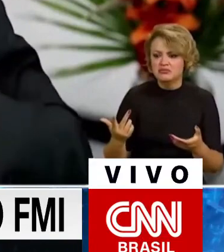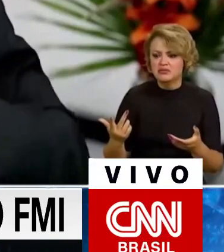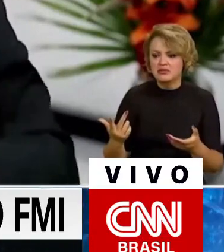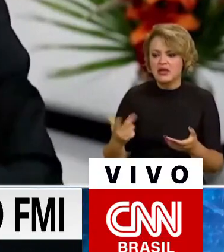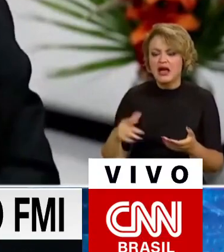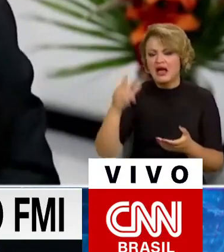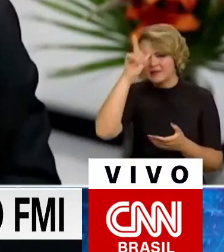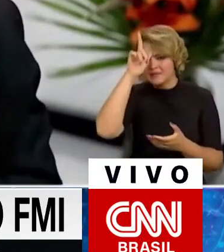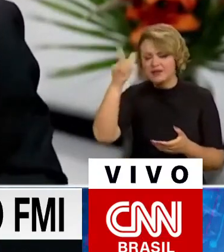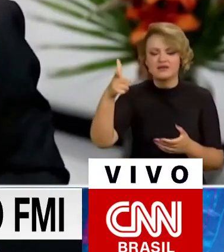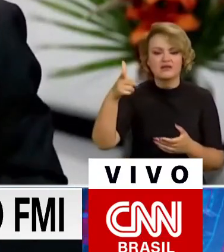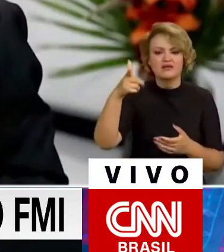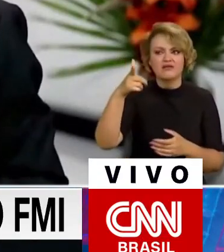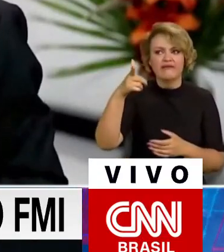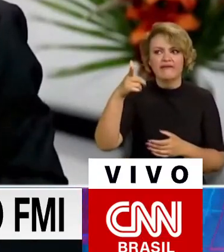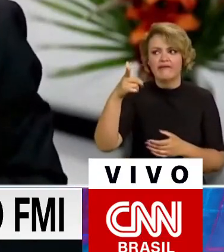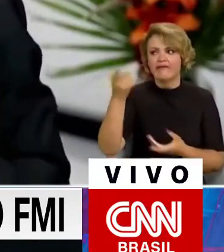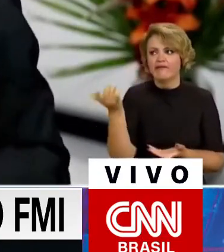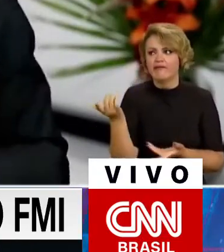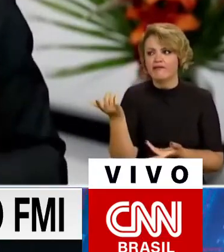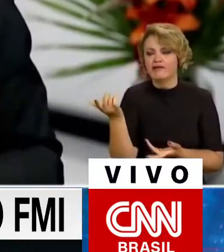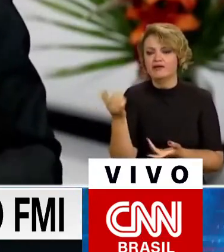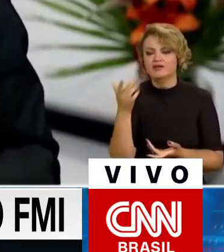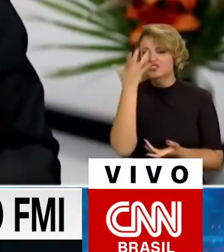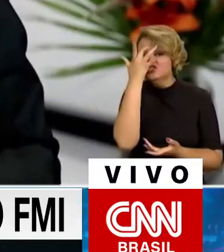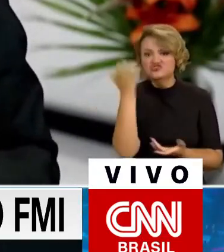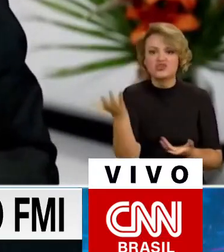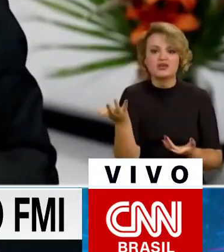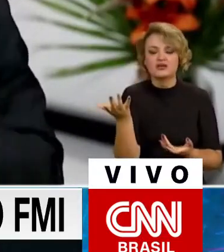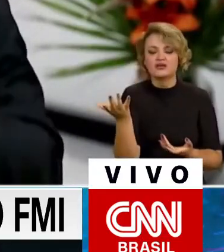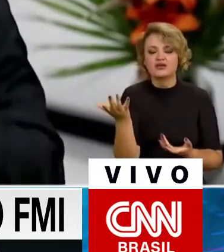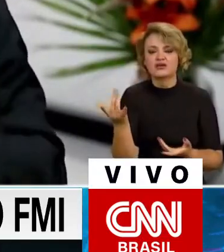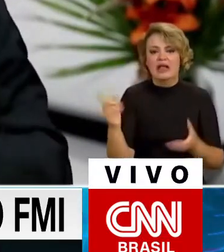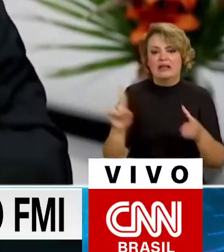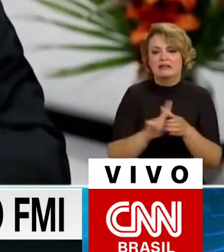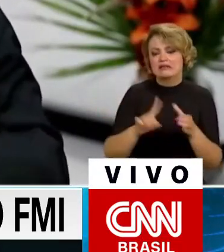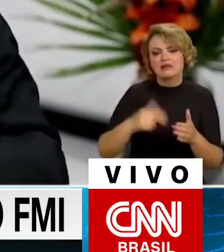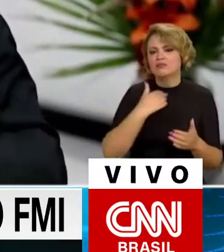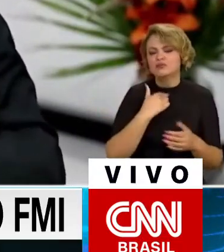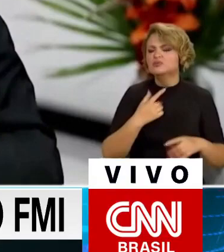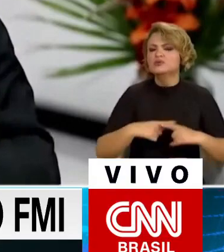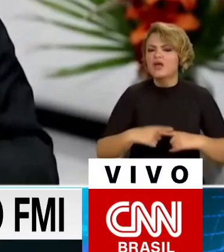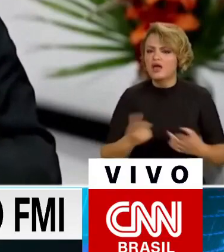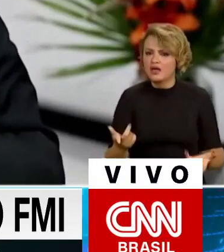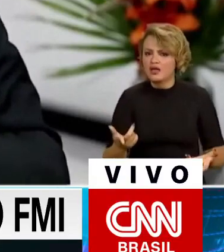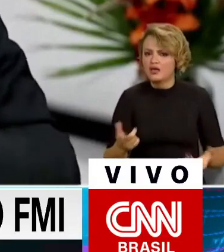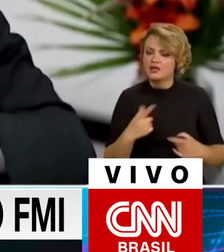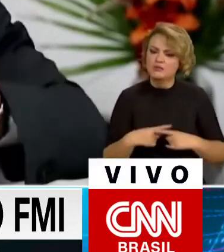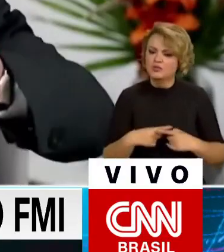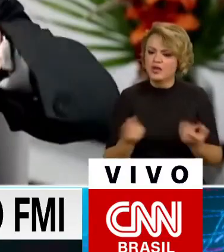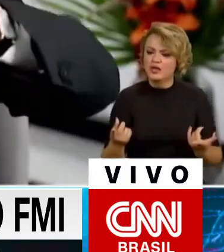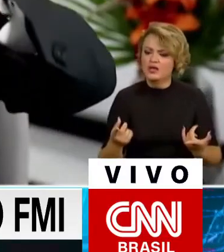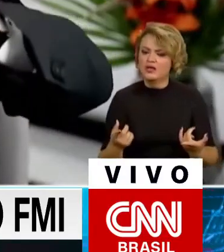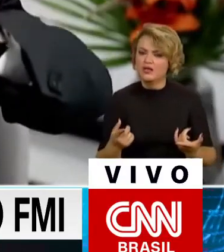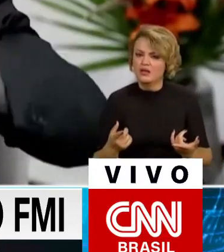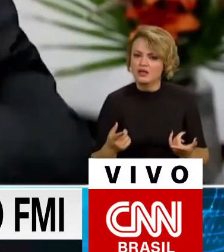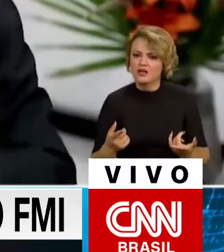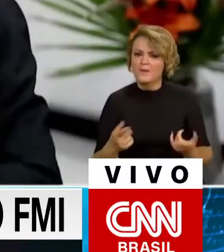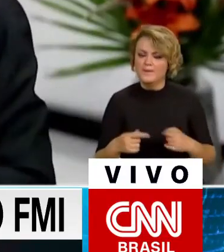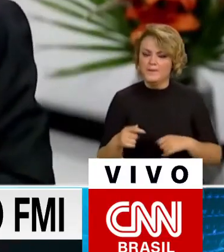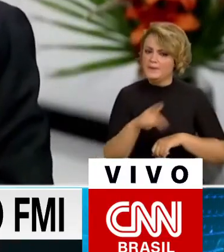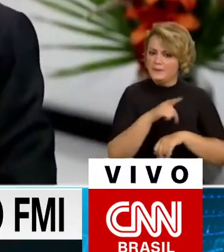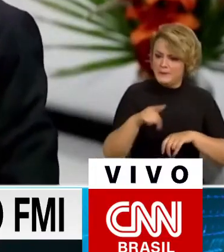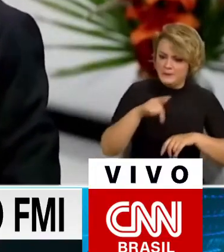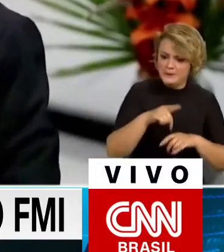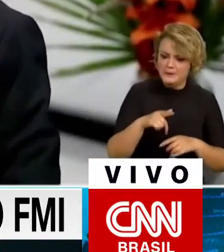dólares para a conta do Banco Central da Argentina, para a Argentina. A Argentina Sérgio Massa está muito esperançoso de que essa viagem ele